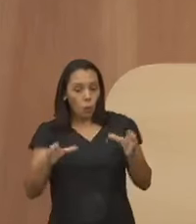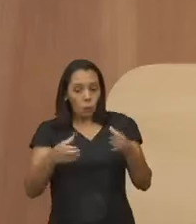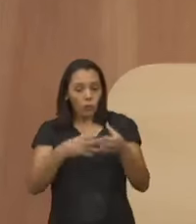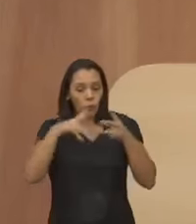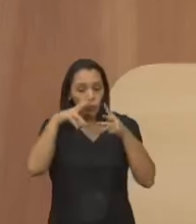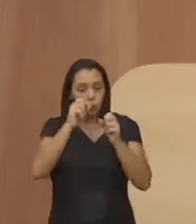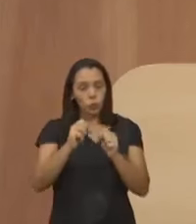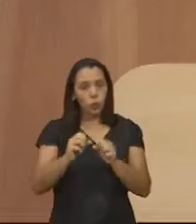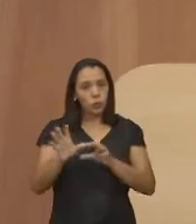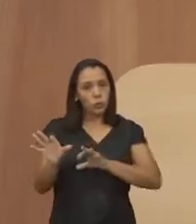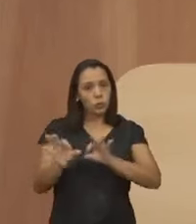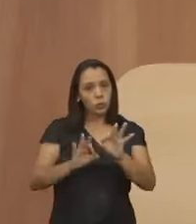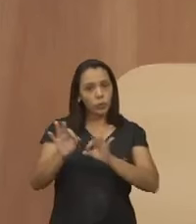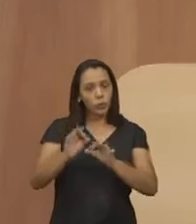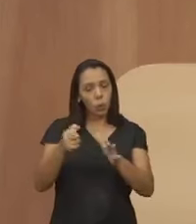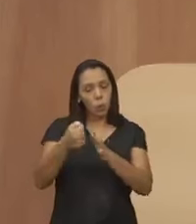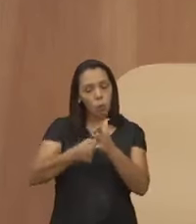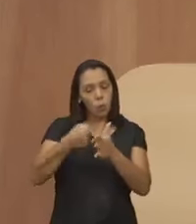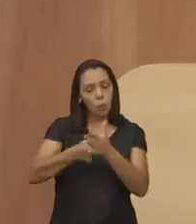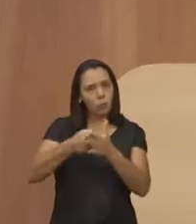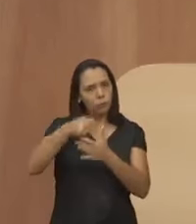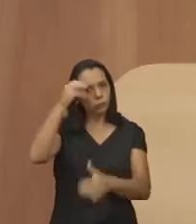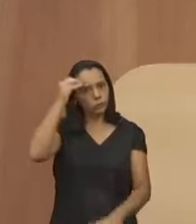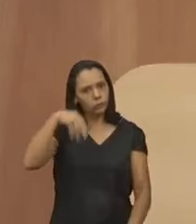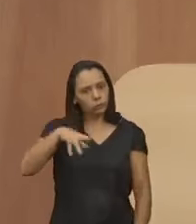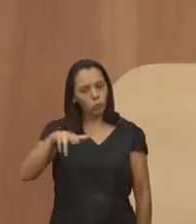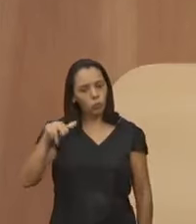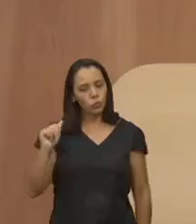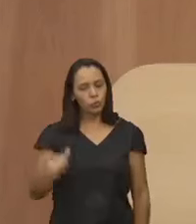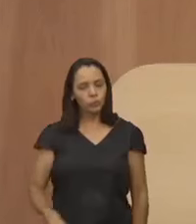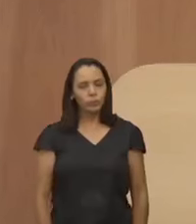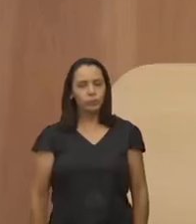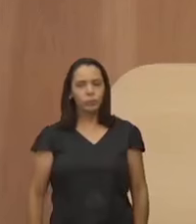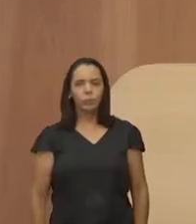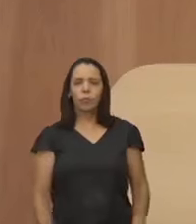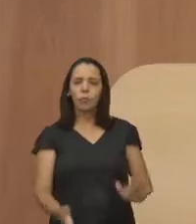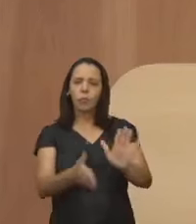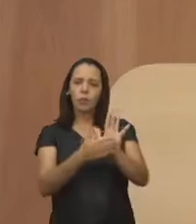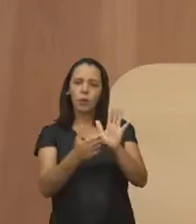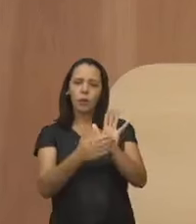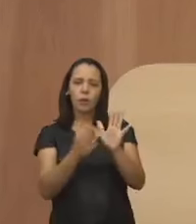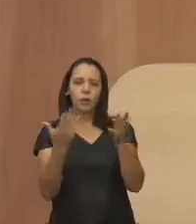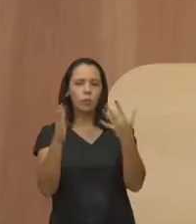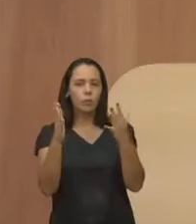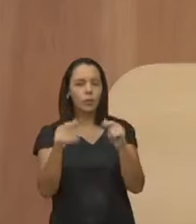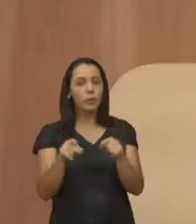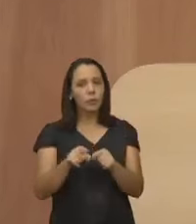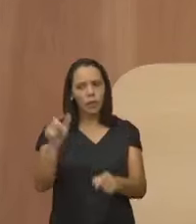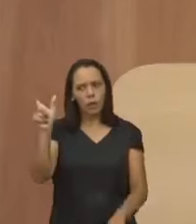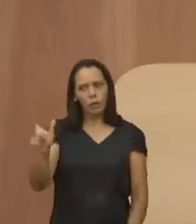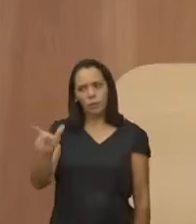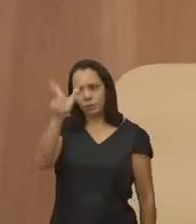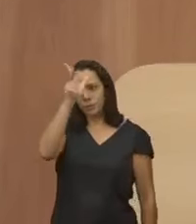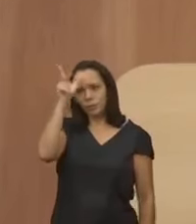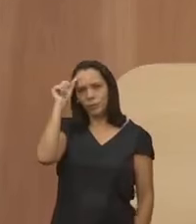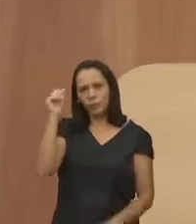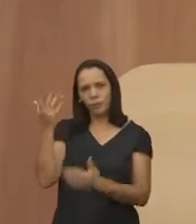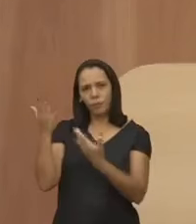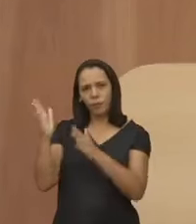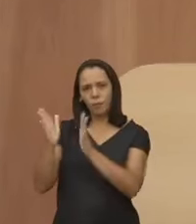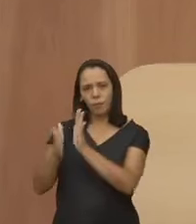organizou, cobrou e nunca desistiu. Então, parabéns a vocês. Quero parabenizar também o nosso prefeito Celso Florencio, que